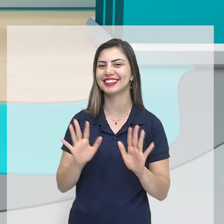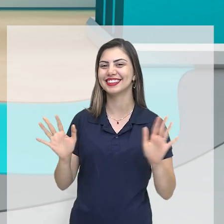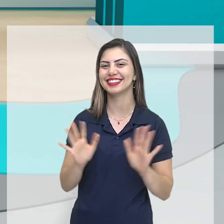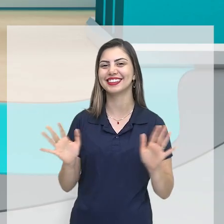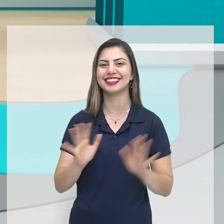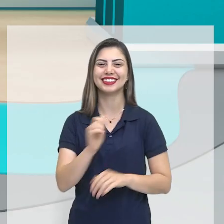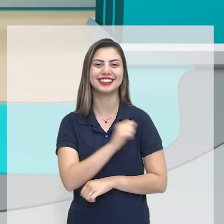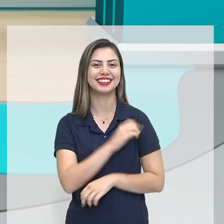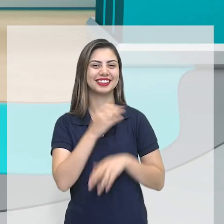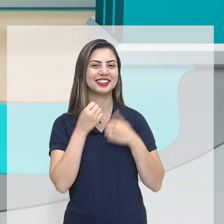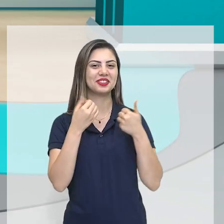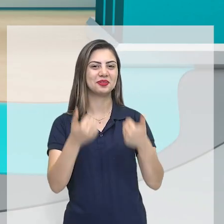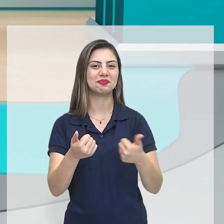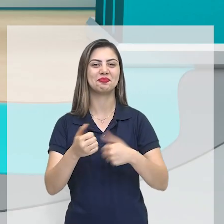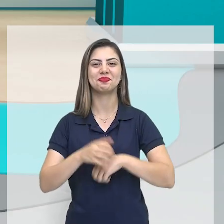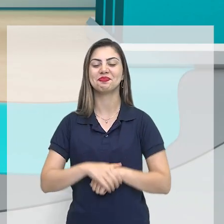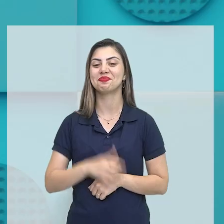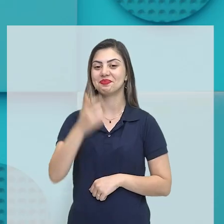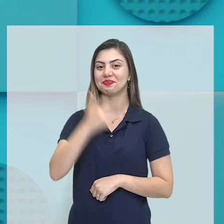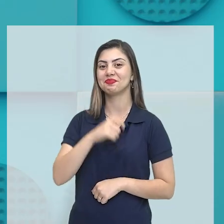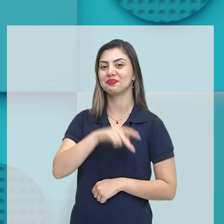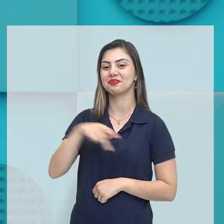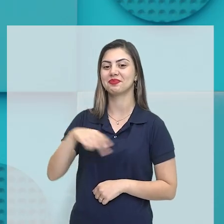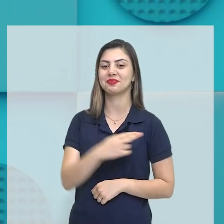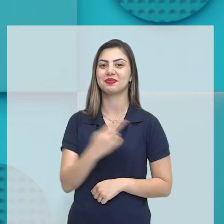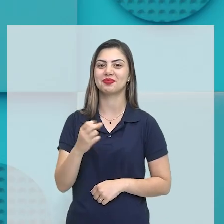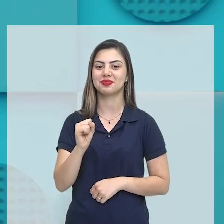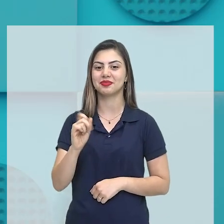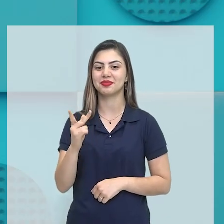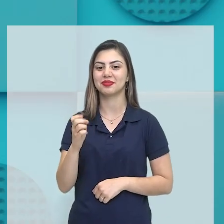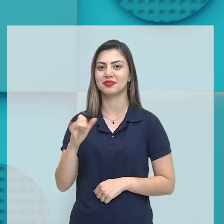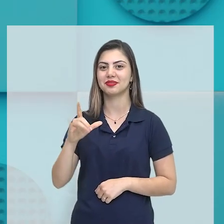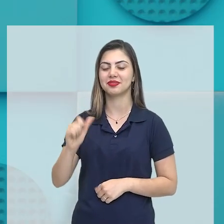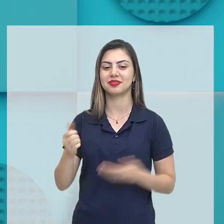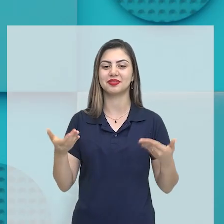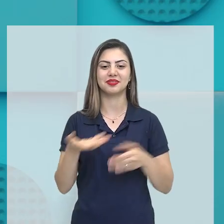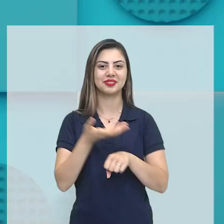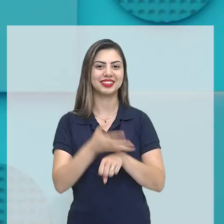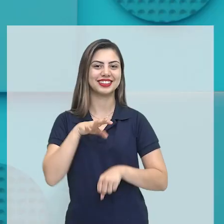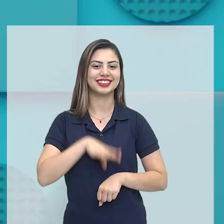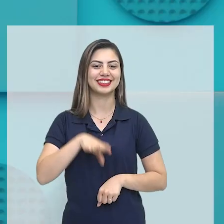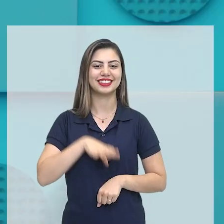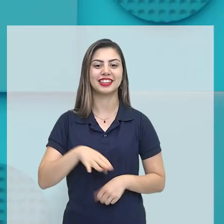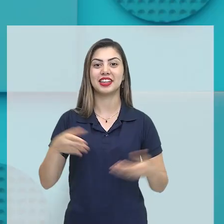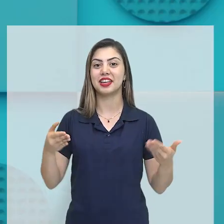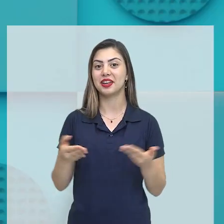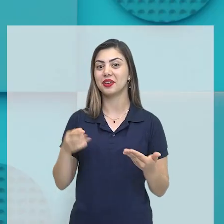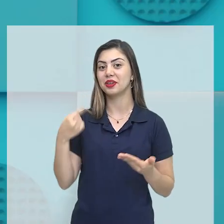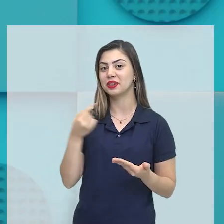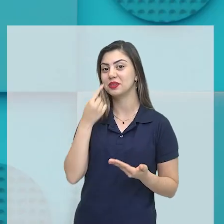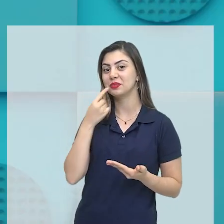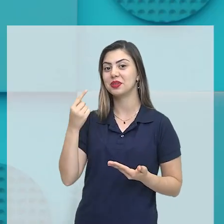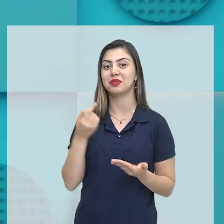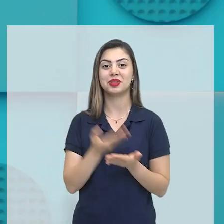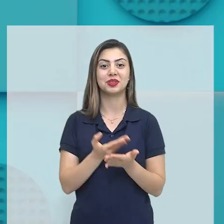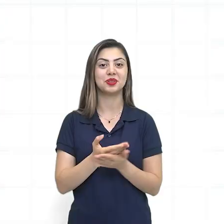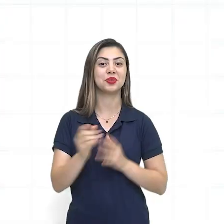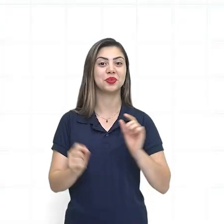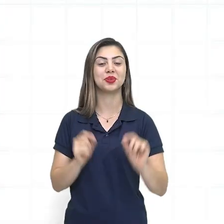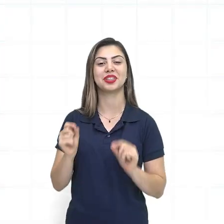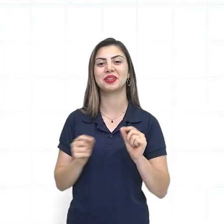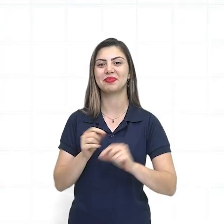Olá, alunos, tudo bem com vocês? Sou a professora Sheila Rodrigues, do componente de Língua Portuguesa. Vamos conhecer a nossa aula de